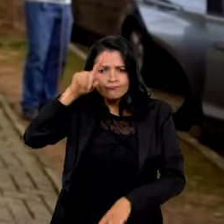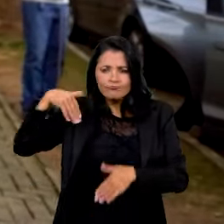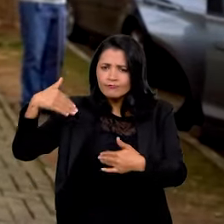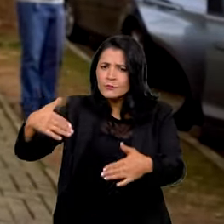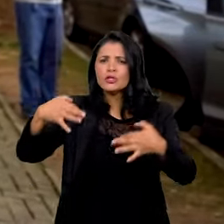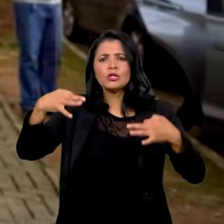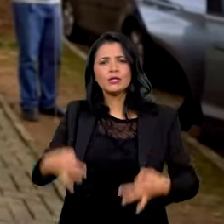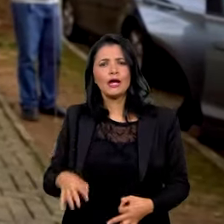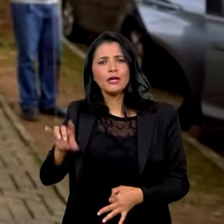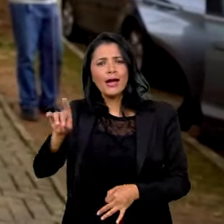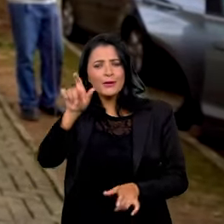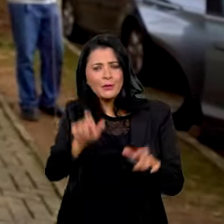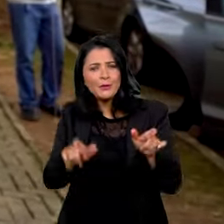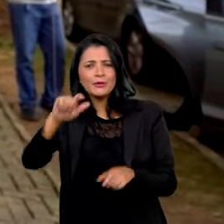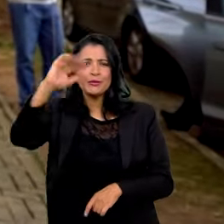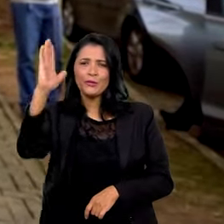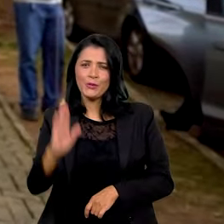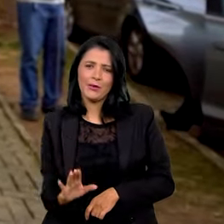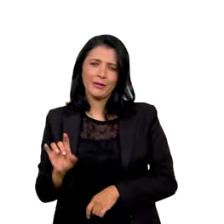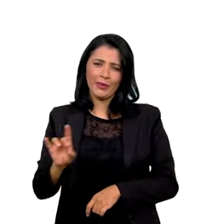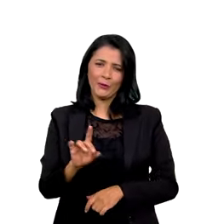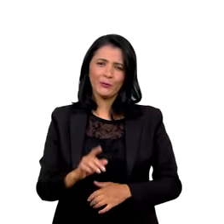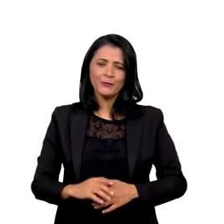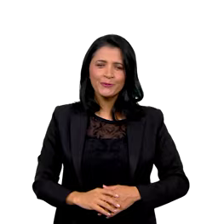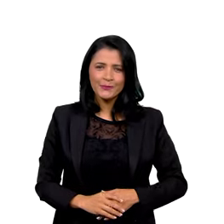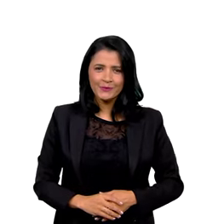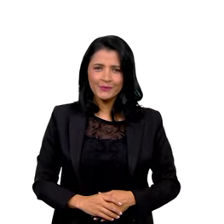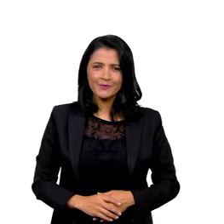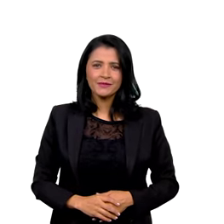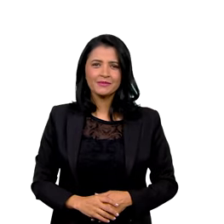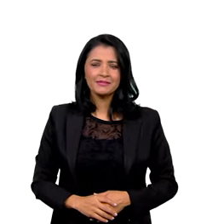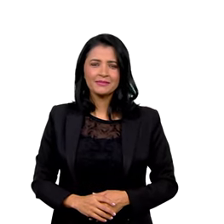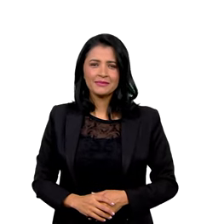a dignidade de cada brasileira e de cada brasileiro